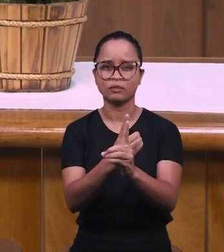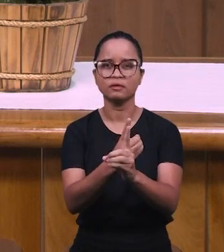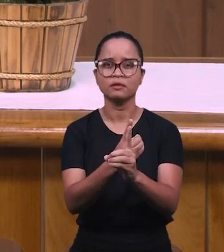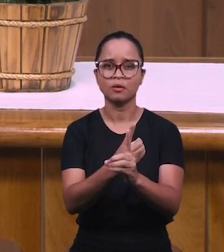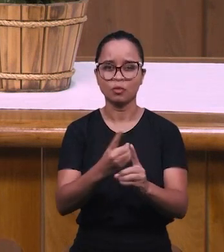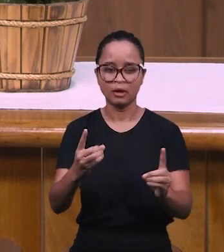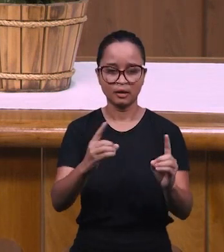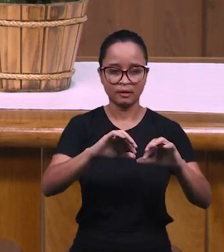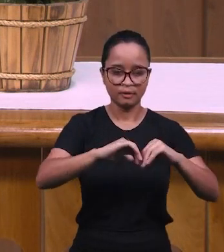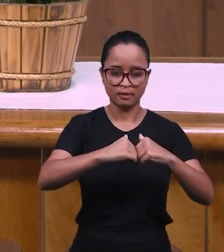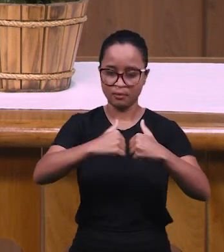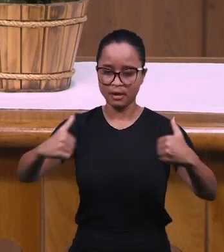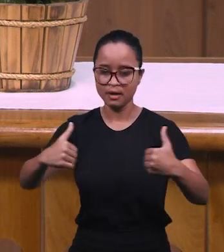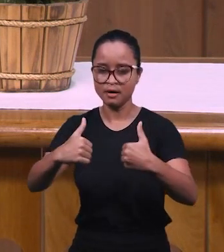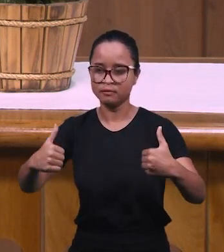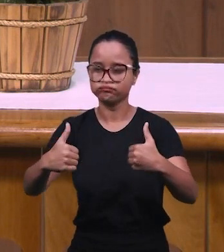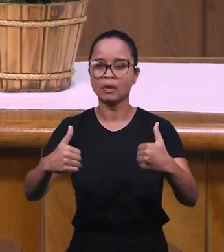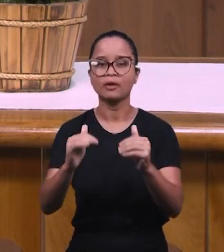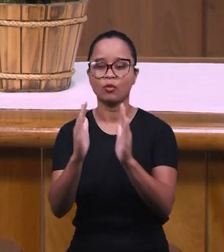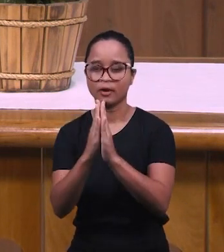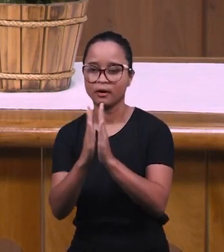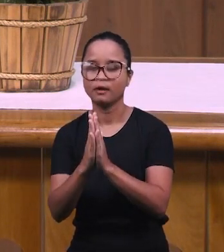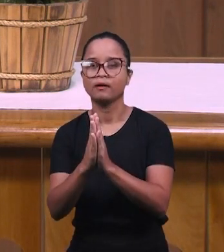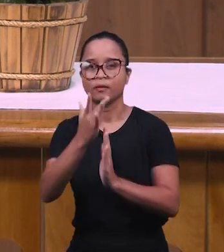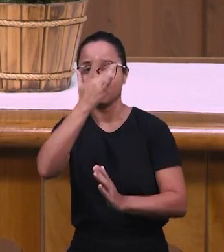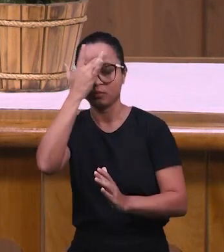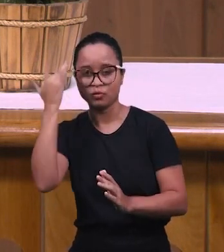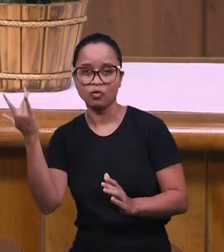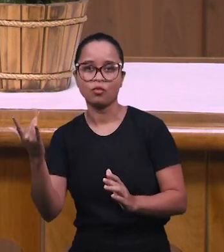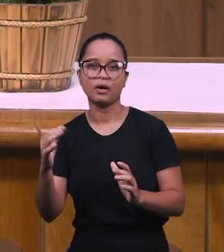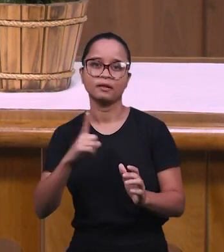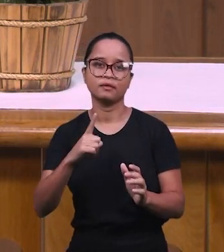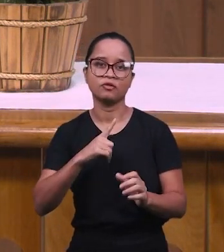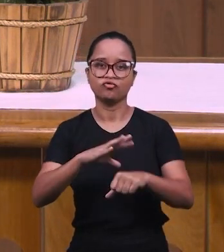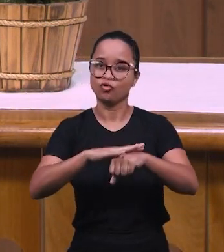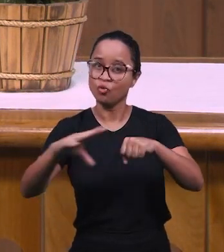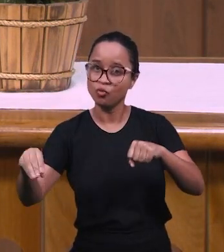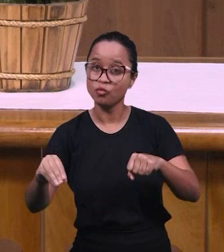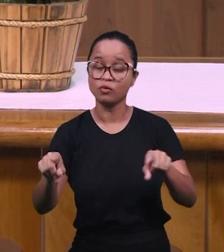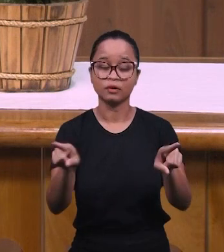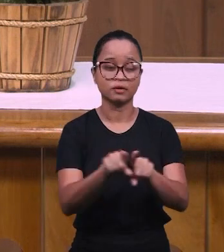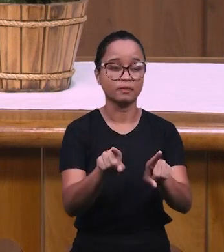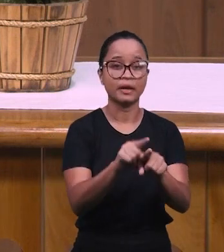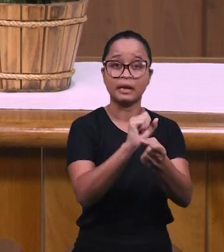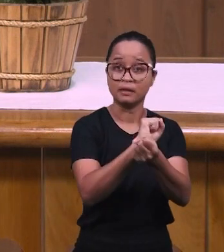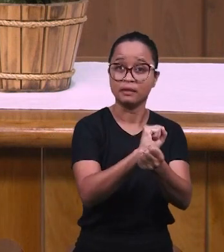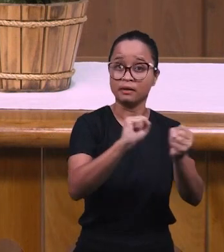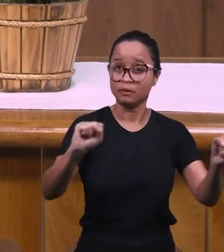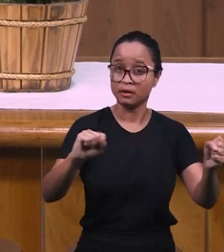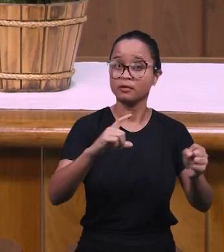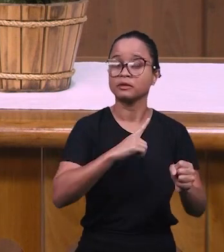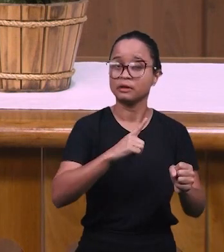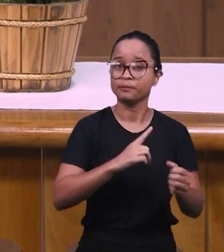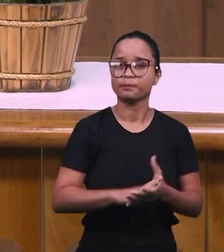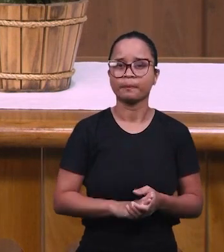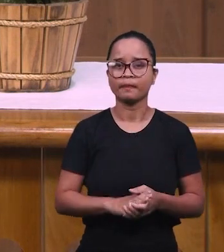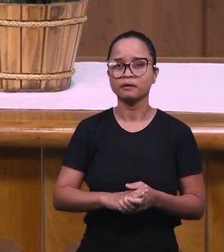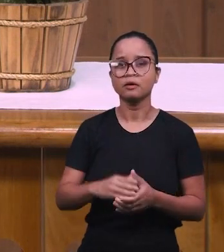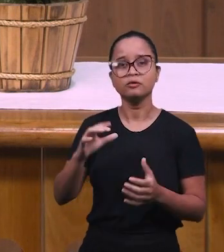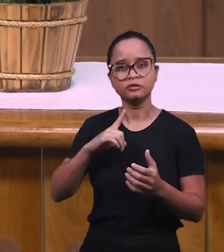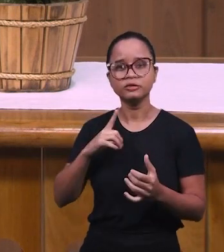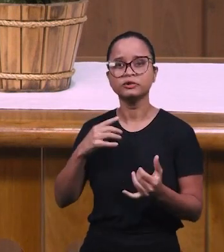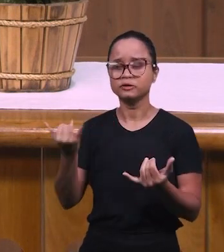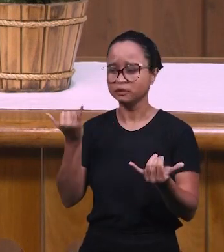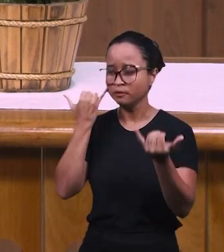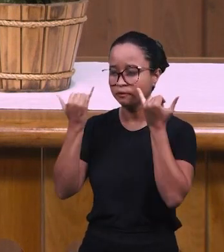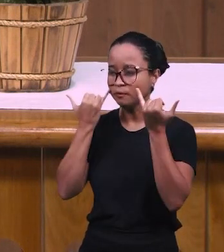repartiam, oravam pelas pessoas, curavam, as pessoas eram libertas e eles traziam